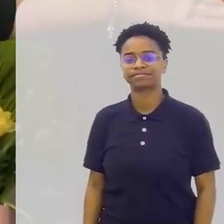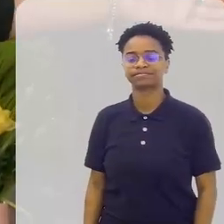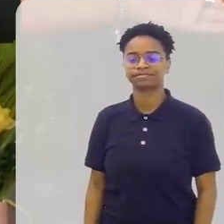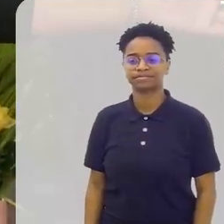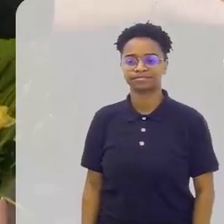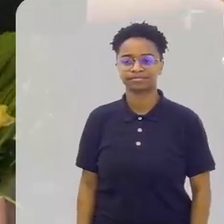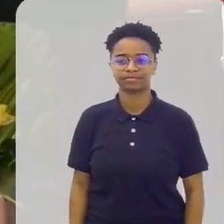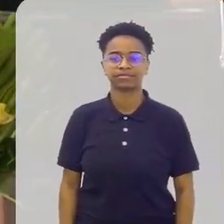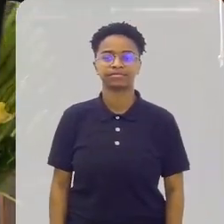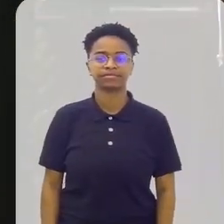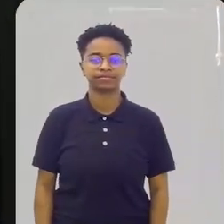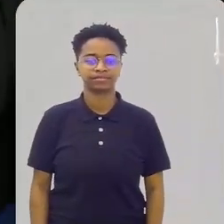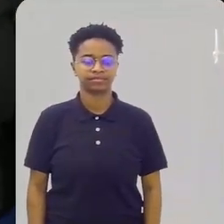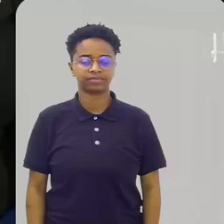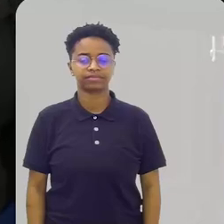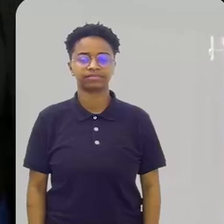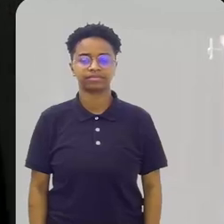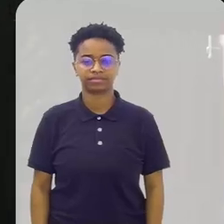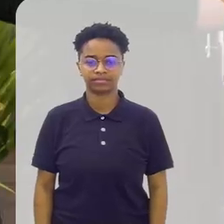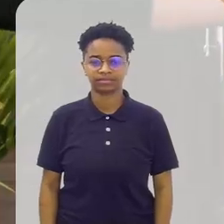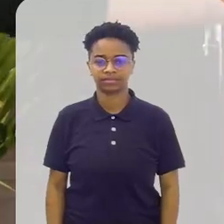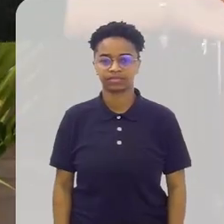teu filho